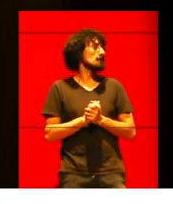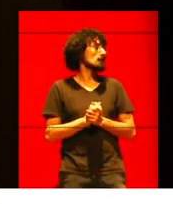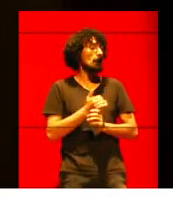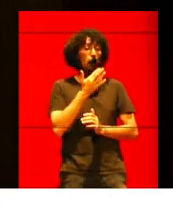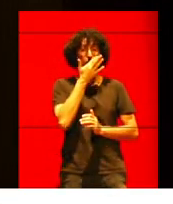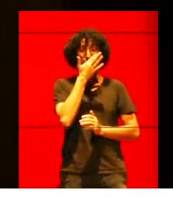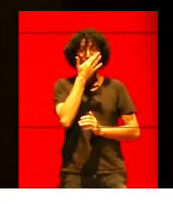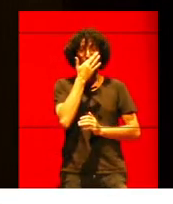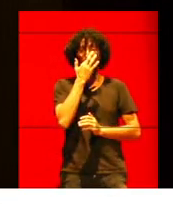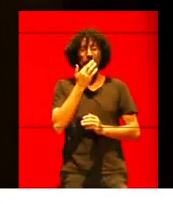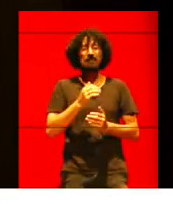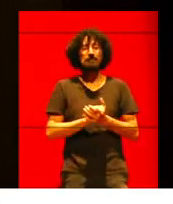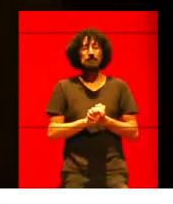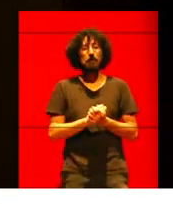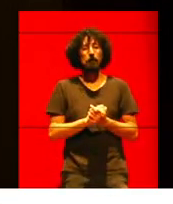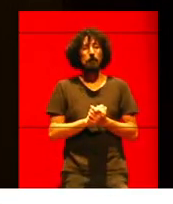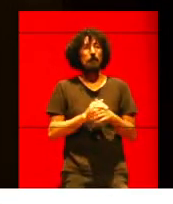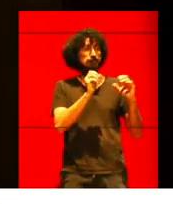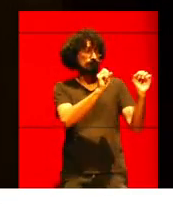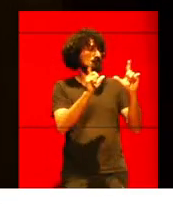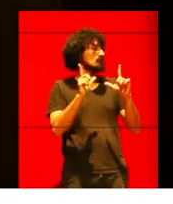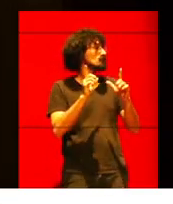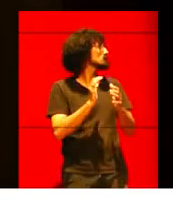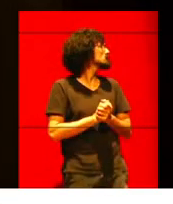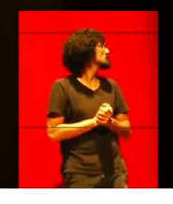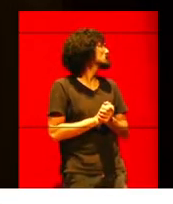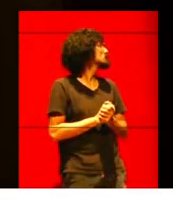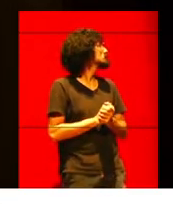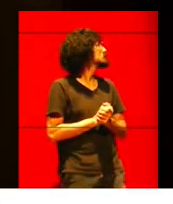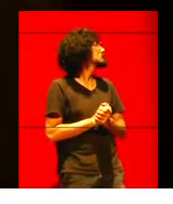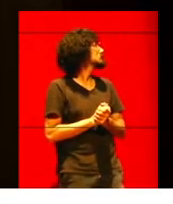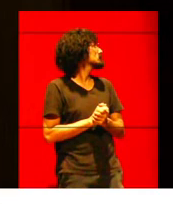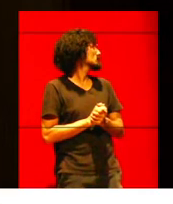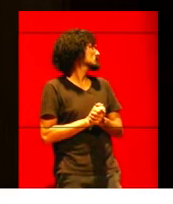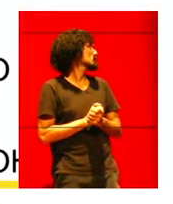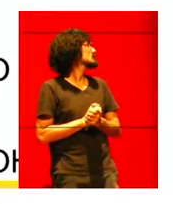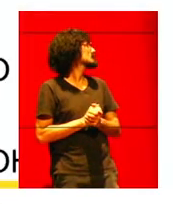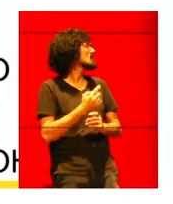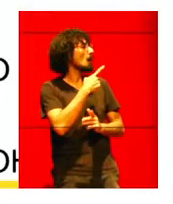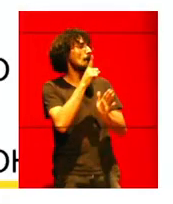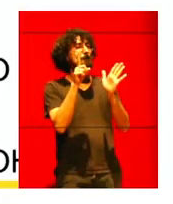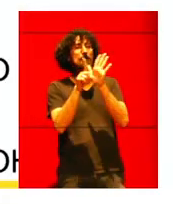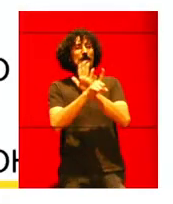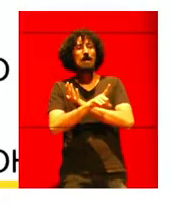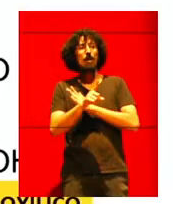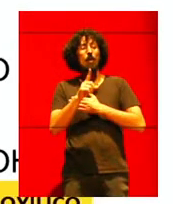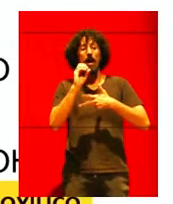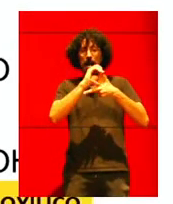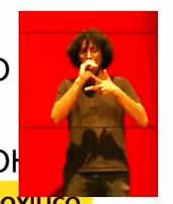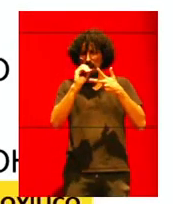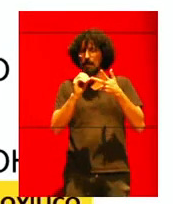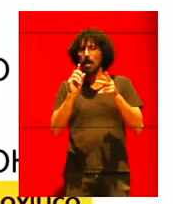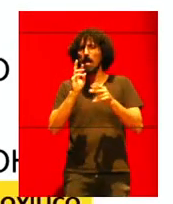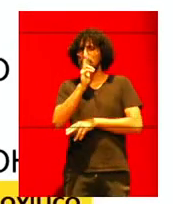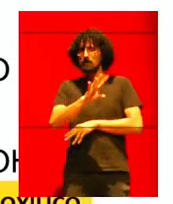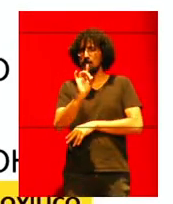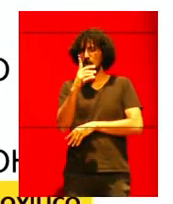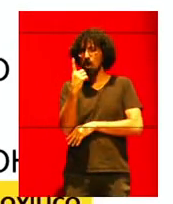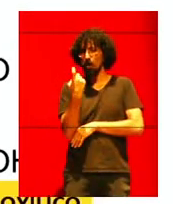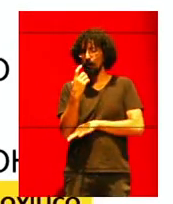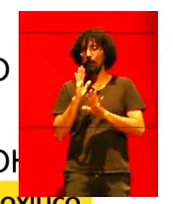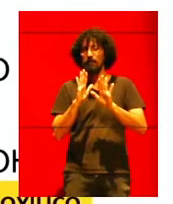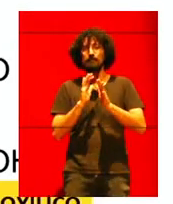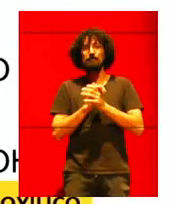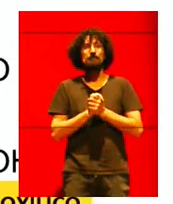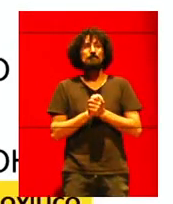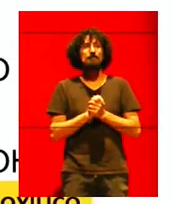amidas. Passa aí para mim, por favor. Questão do Enem, vamos fazer pelo menos uma, né? Essa daí